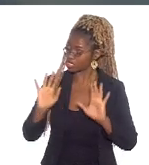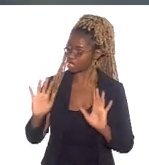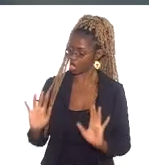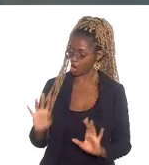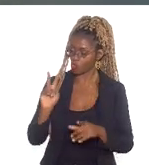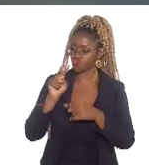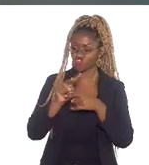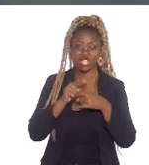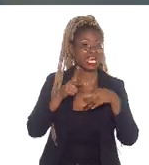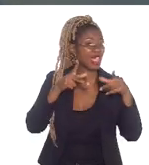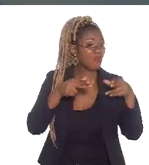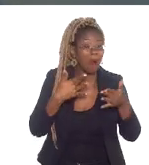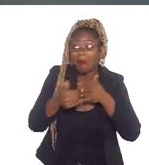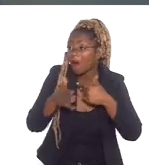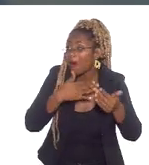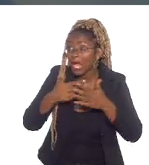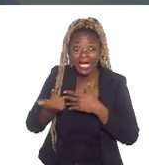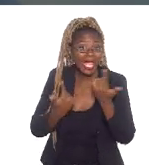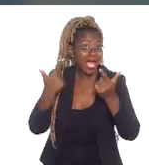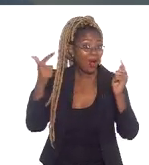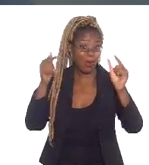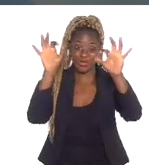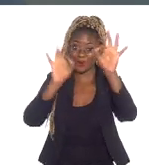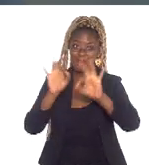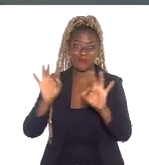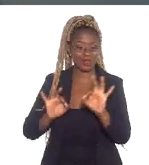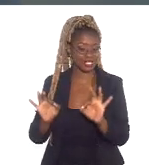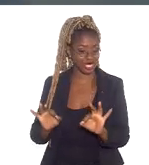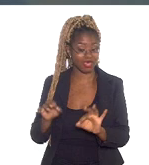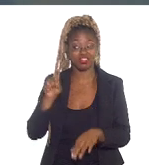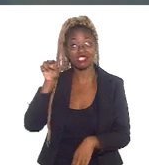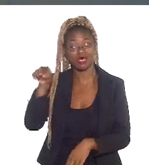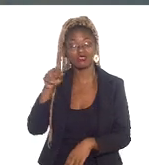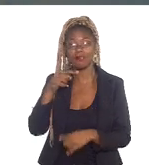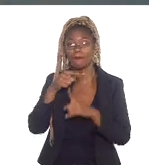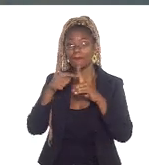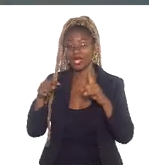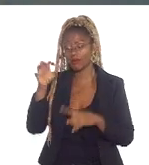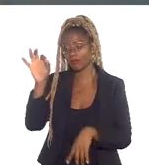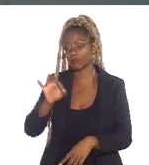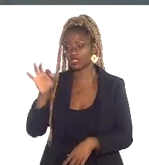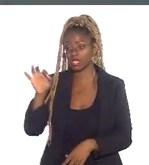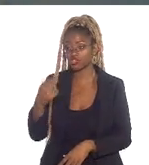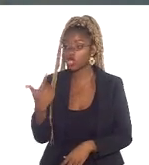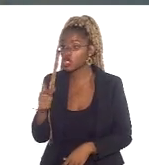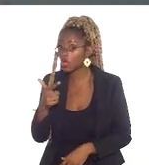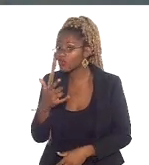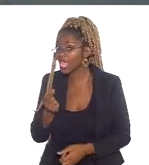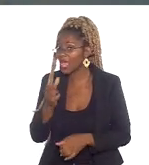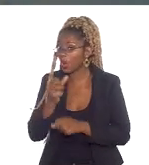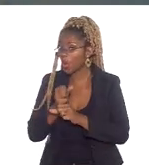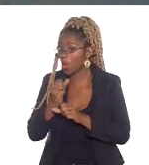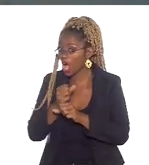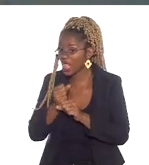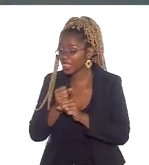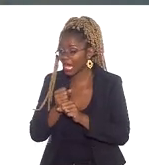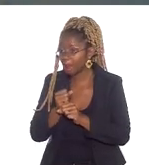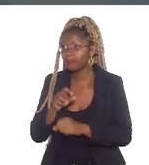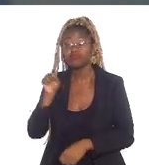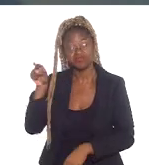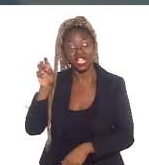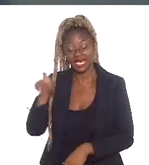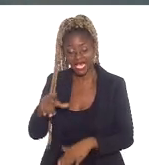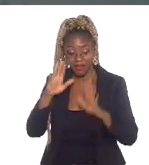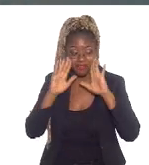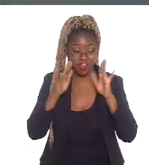como qualquer outro projeto, e que esse 0,5% que não está quantificado, ele é concentrado no